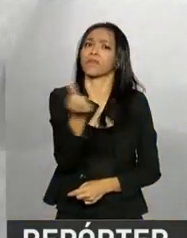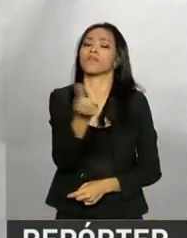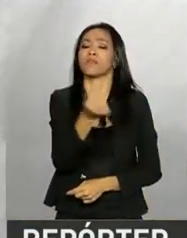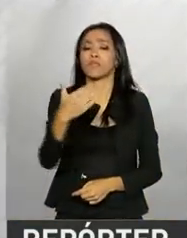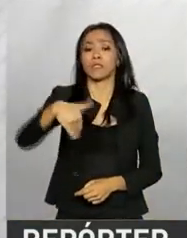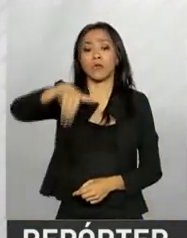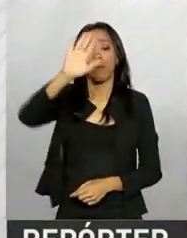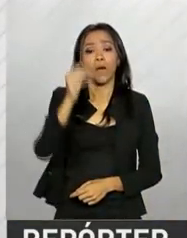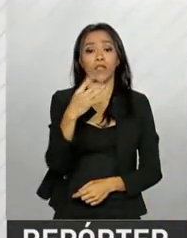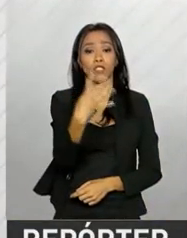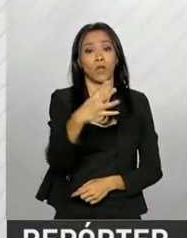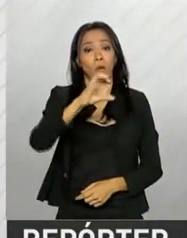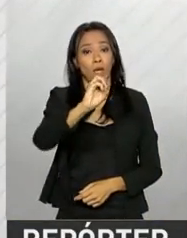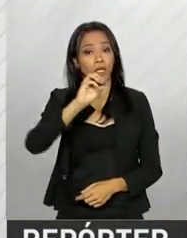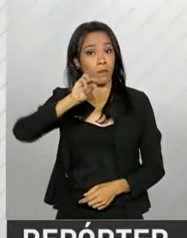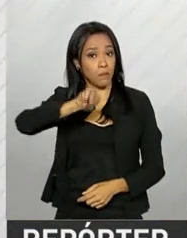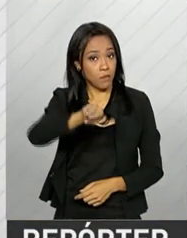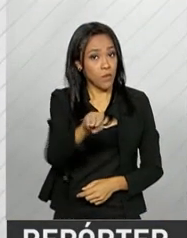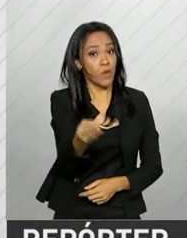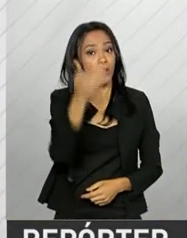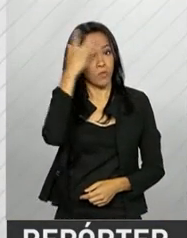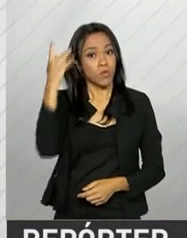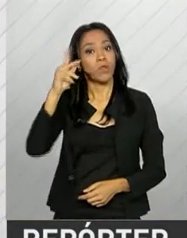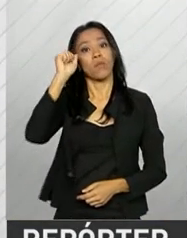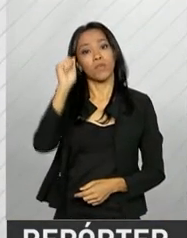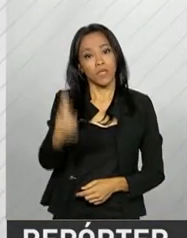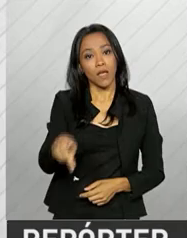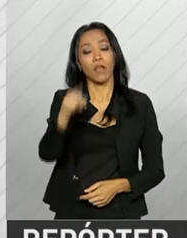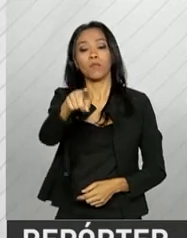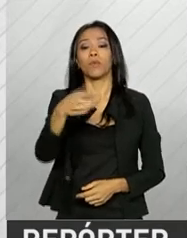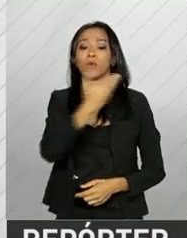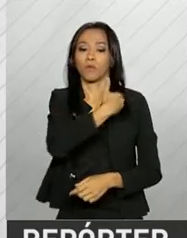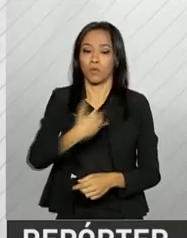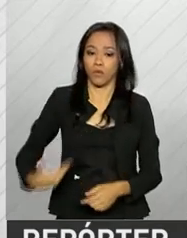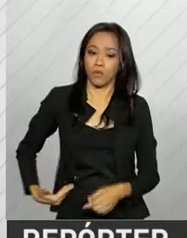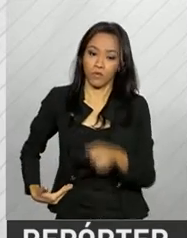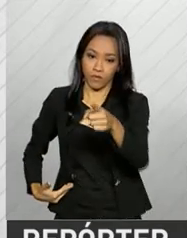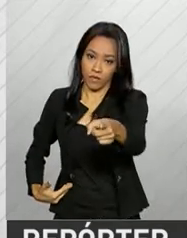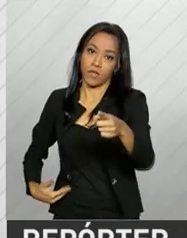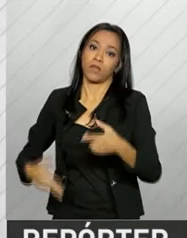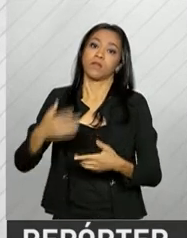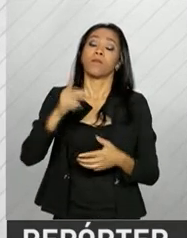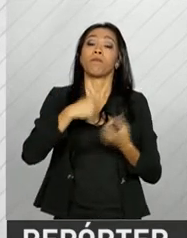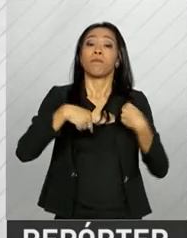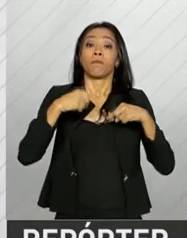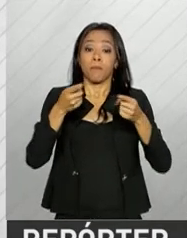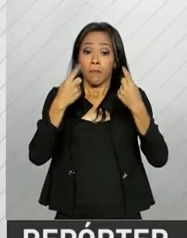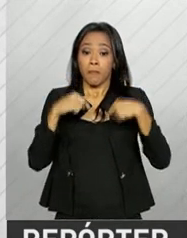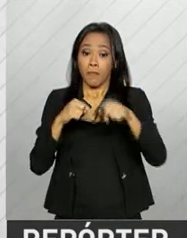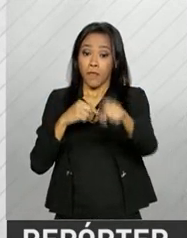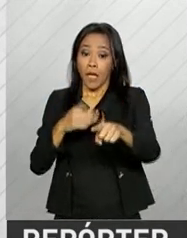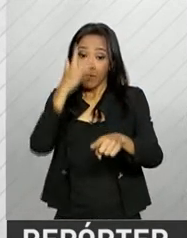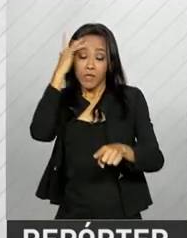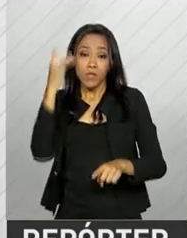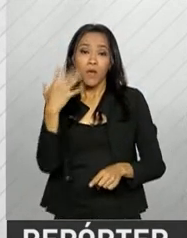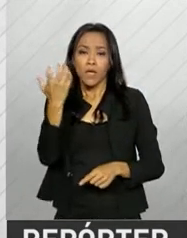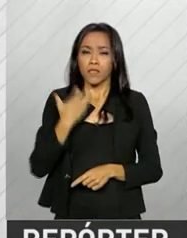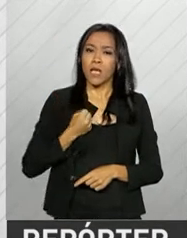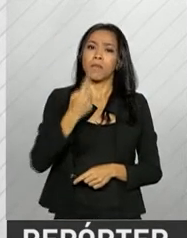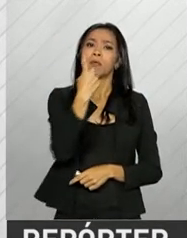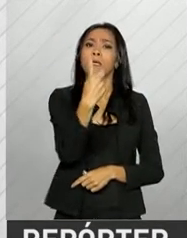São mais de 40 milhões de aposentados pelo sistema público, a Seguridade Social americana. Em média, um aposentado